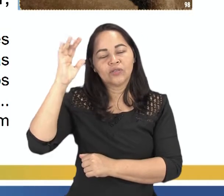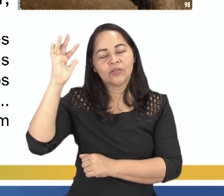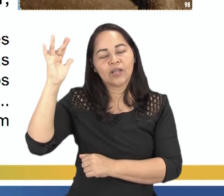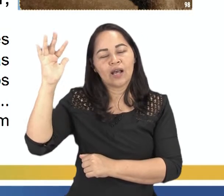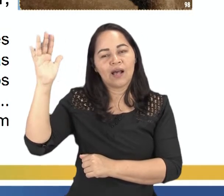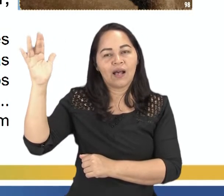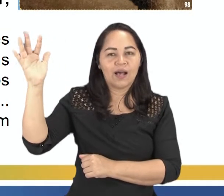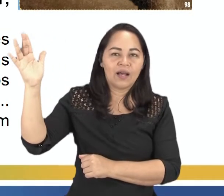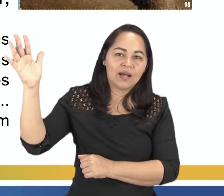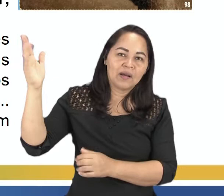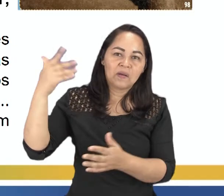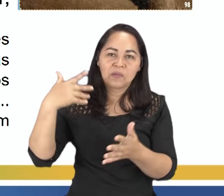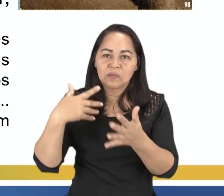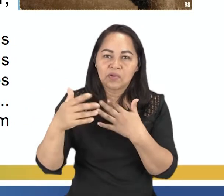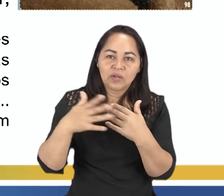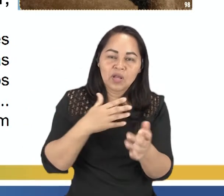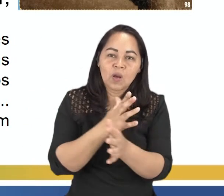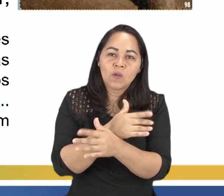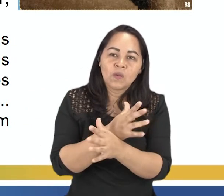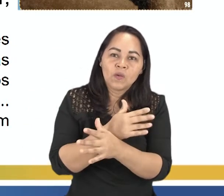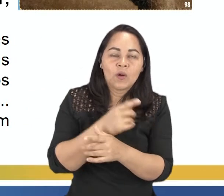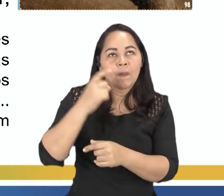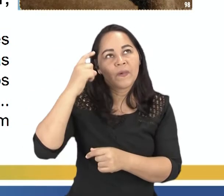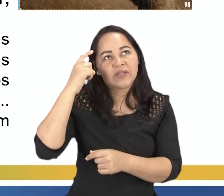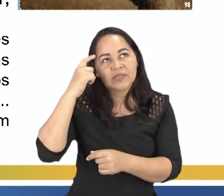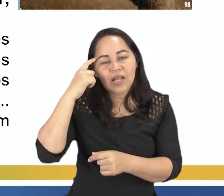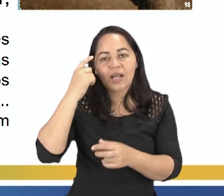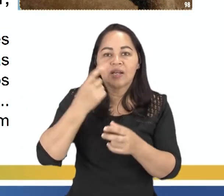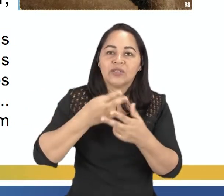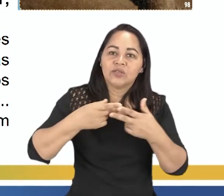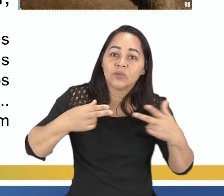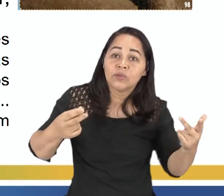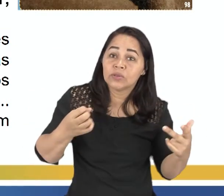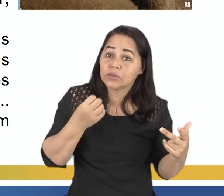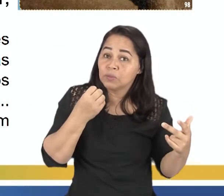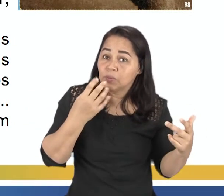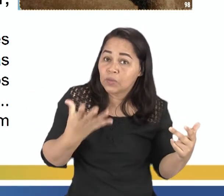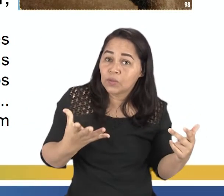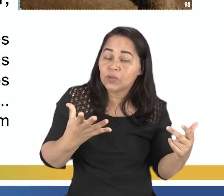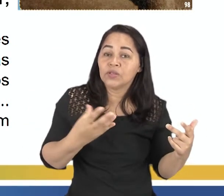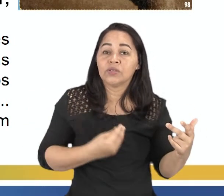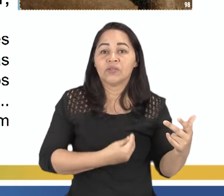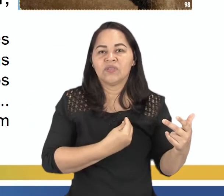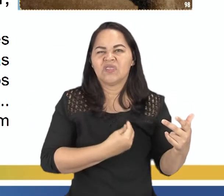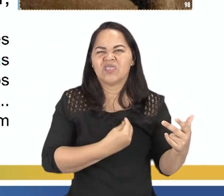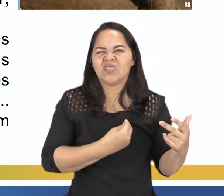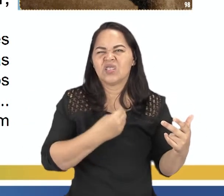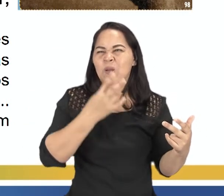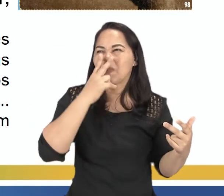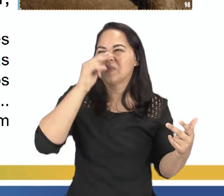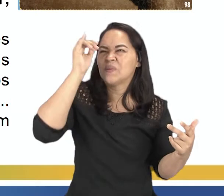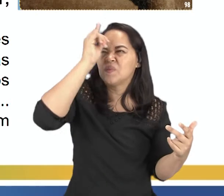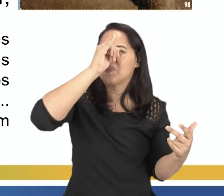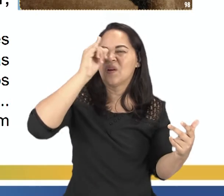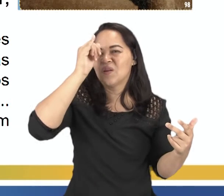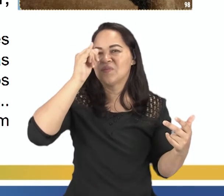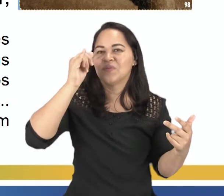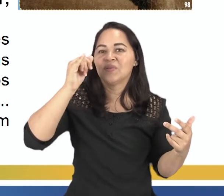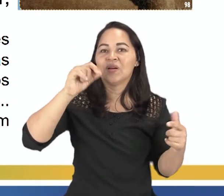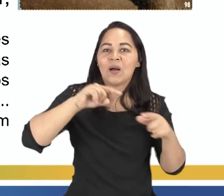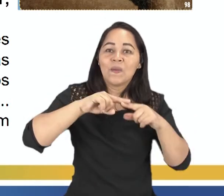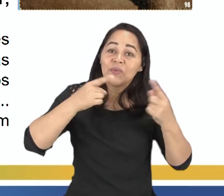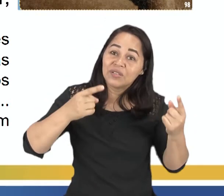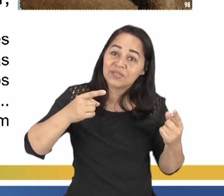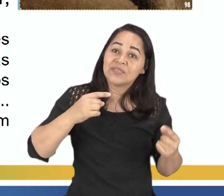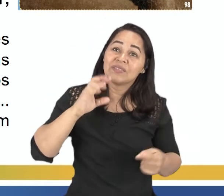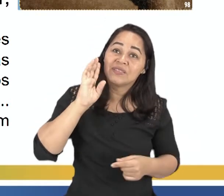devagar, devanear. O que seria? Levantar hipóteses de situações favoráveis àqueles momentos vividos bobamente. Ao cultivar os